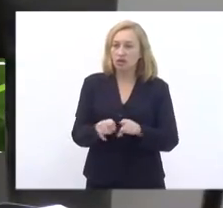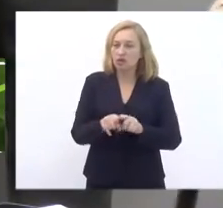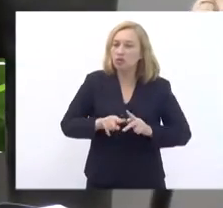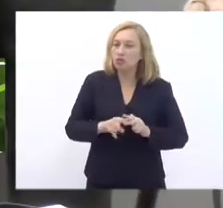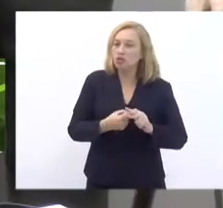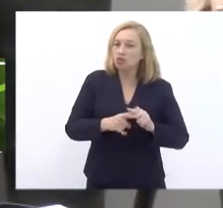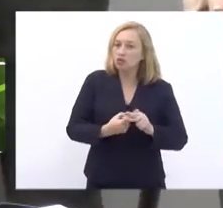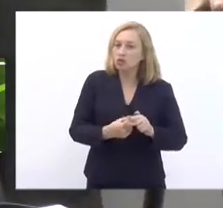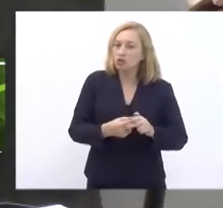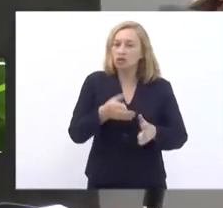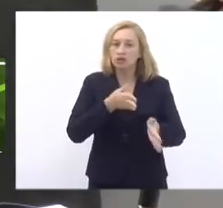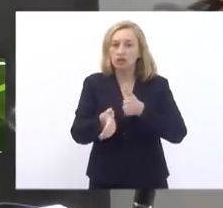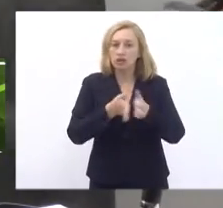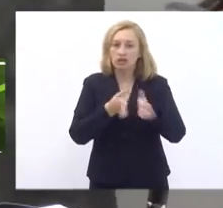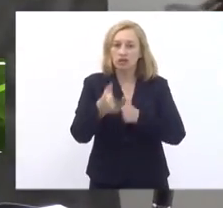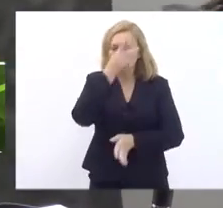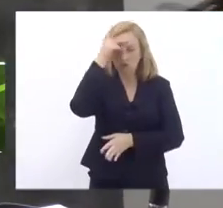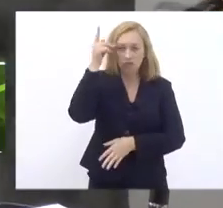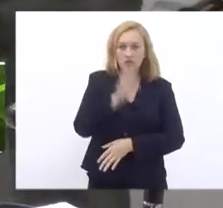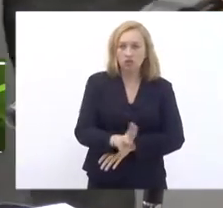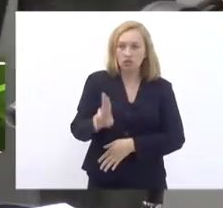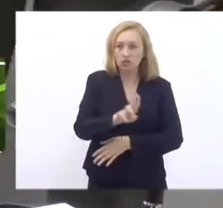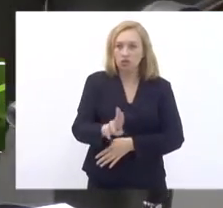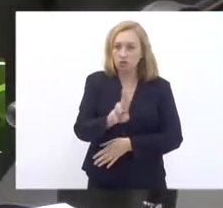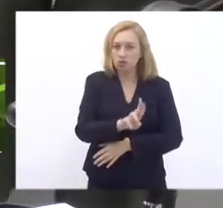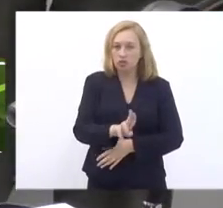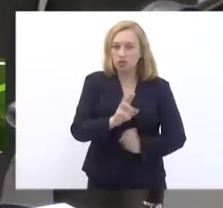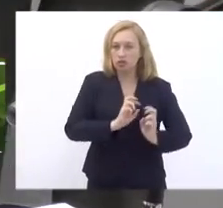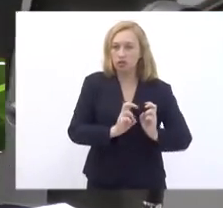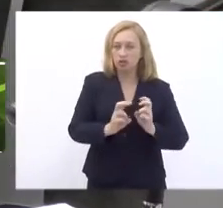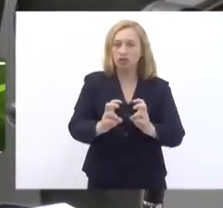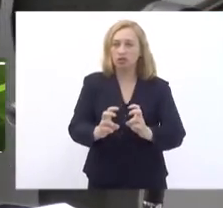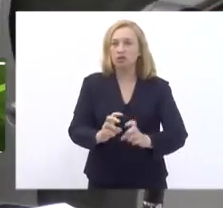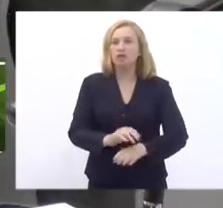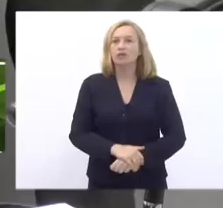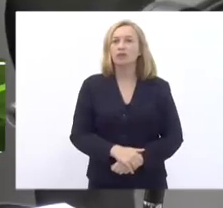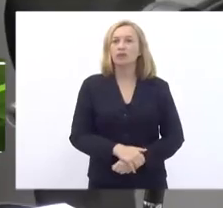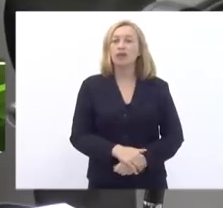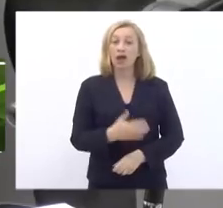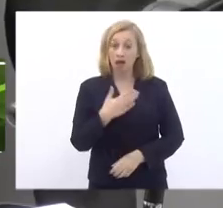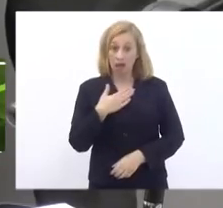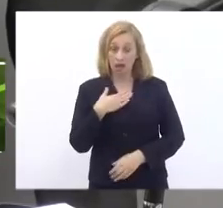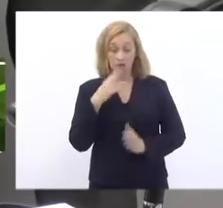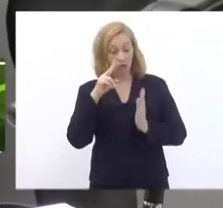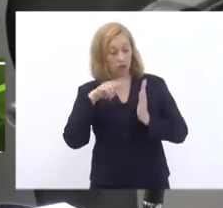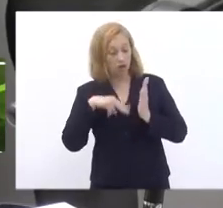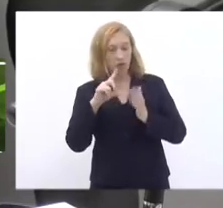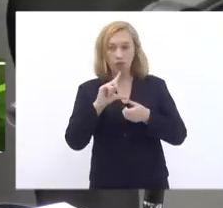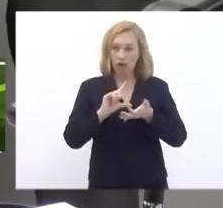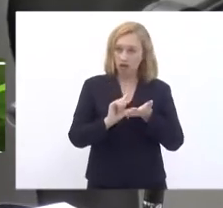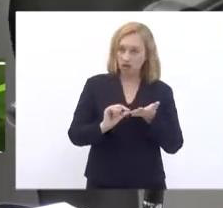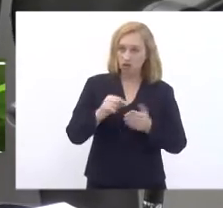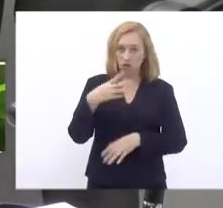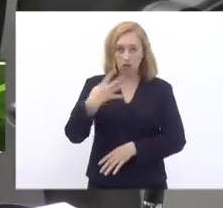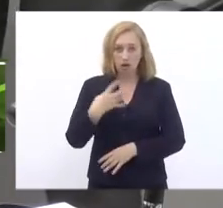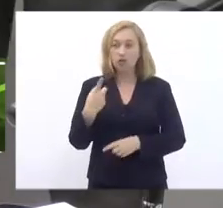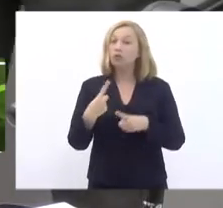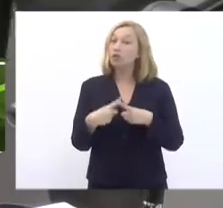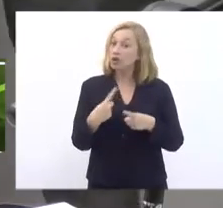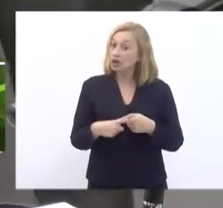manutenção dos acessos dos usuários no serviço de transporte ferroviário de passageiros. Fiz questão de ler o artigo 4º, né?